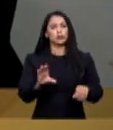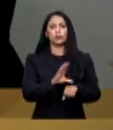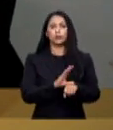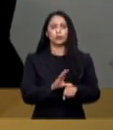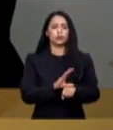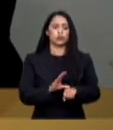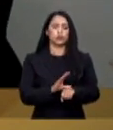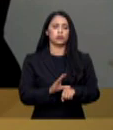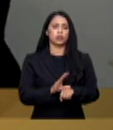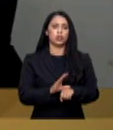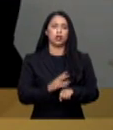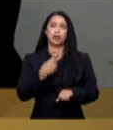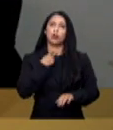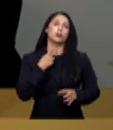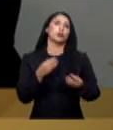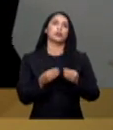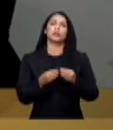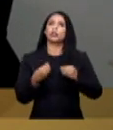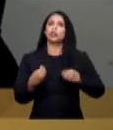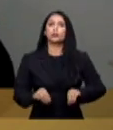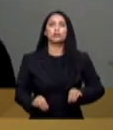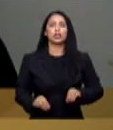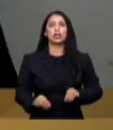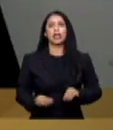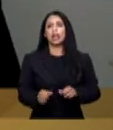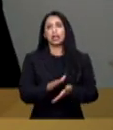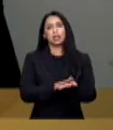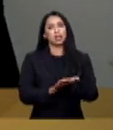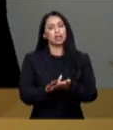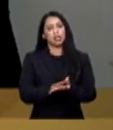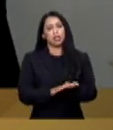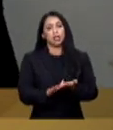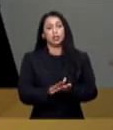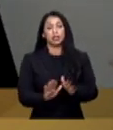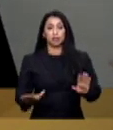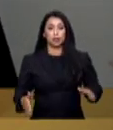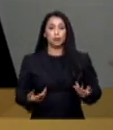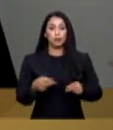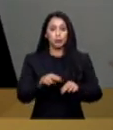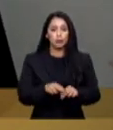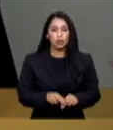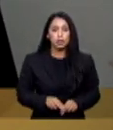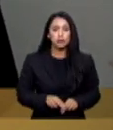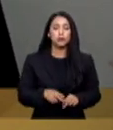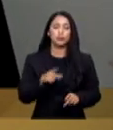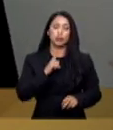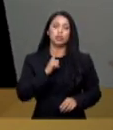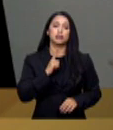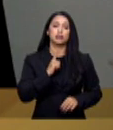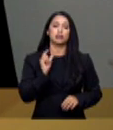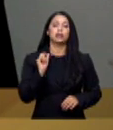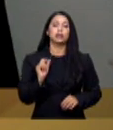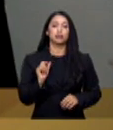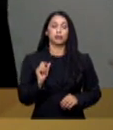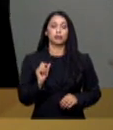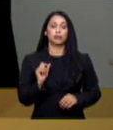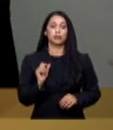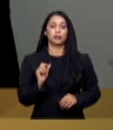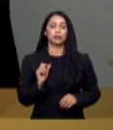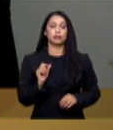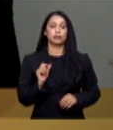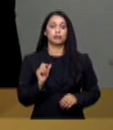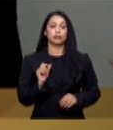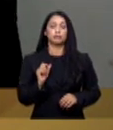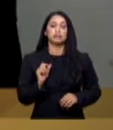onerar nem um lado nem o outro. E, portanto, neste caso, e é por isso exatamente para que se dê cobro